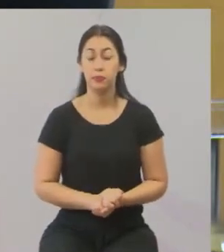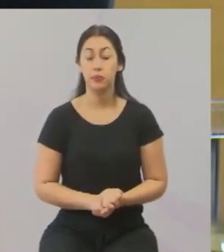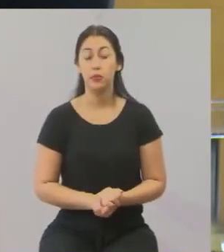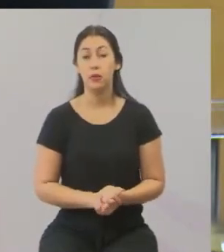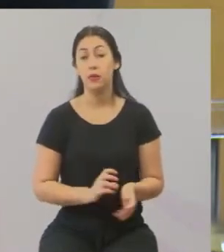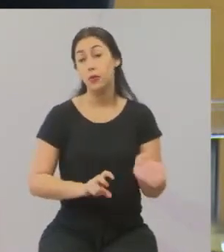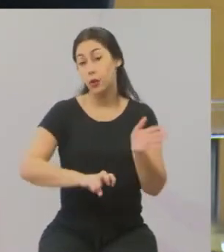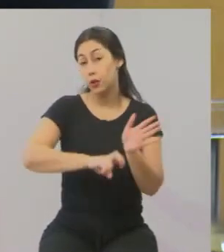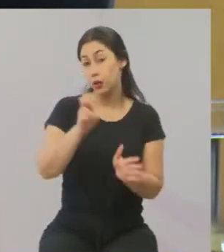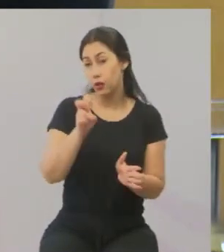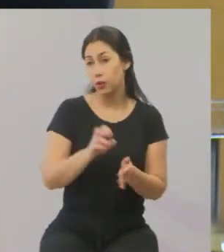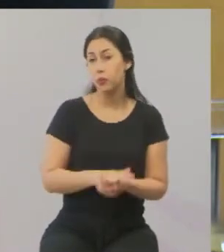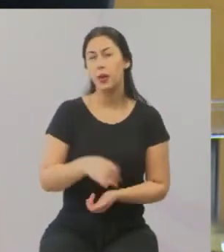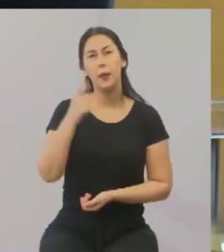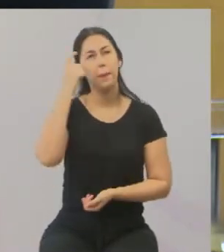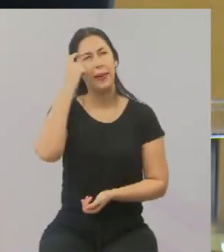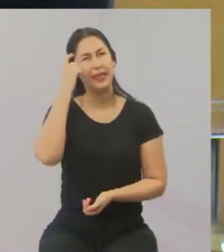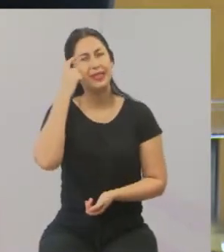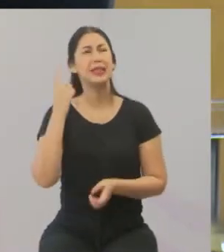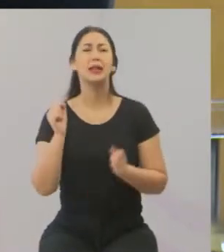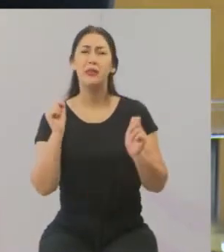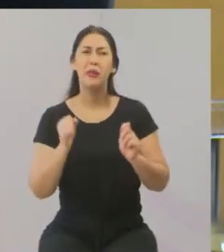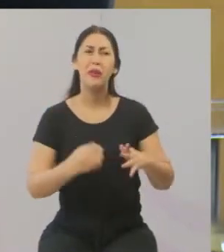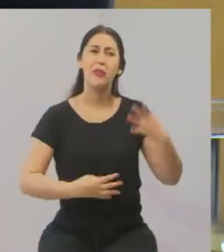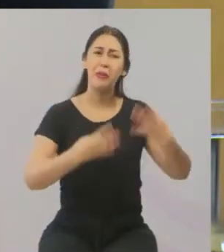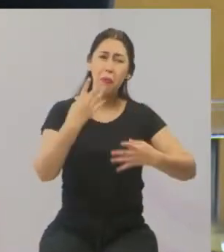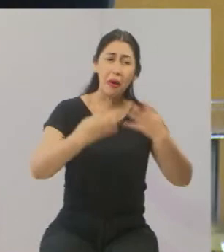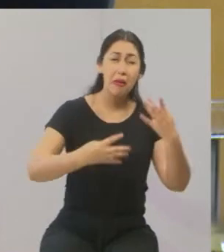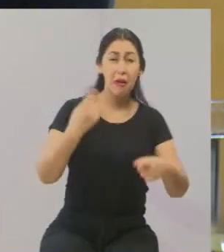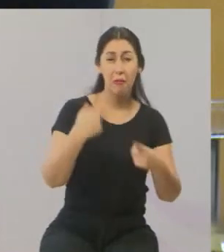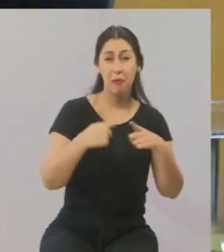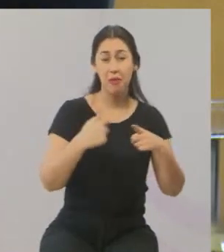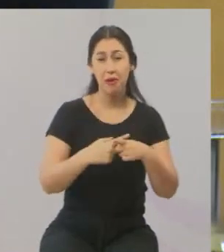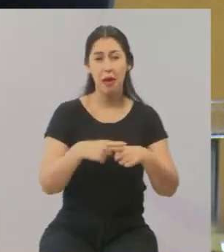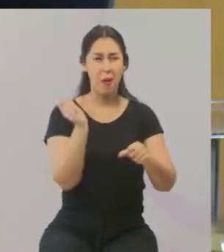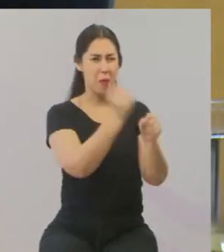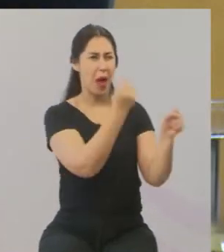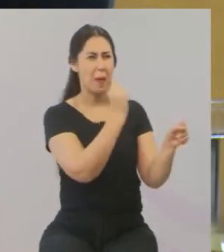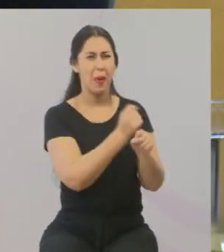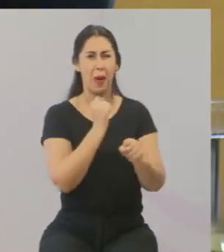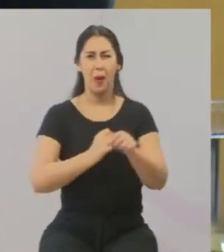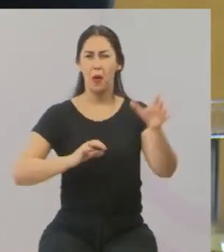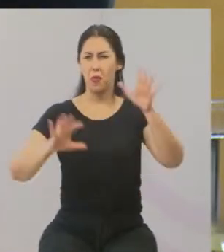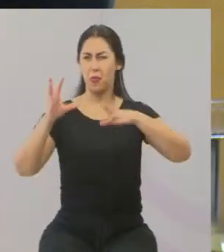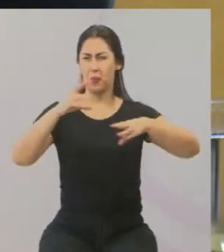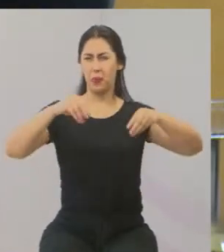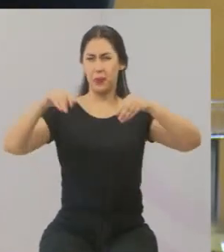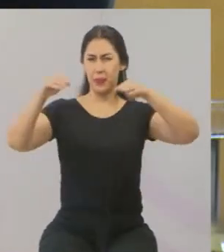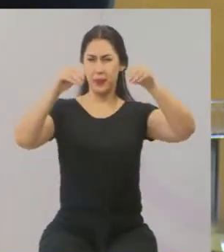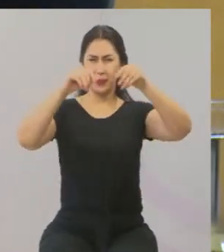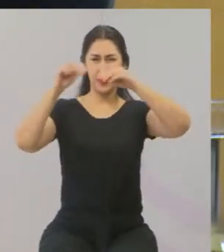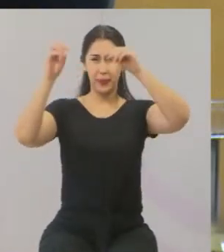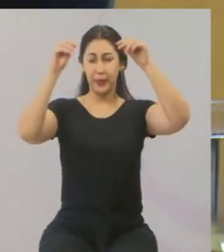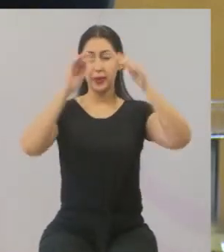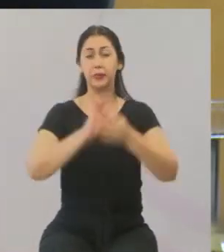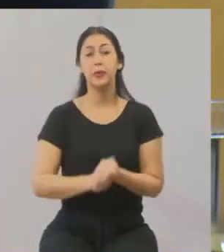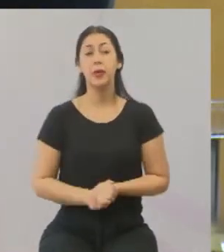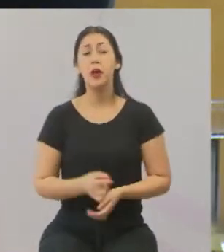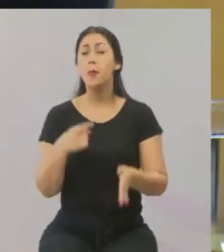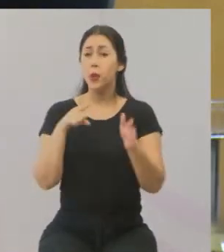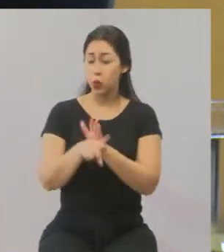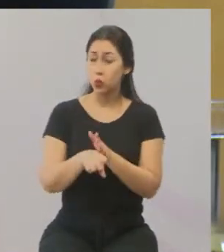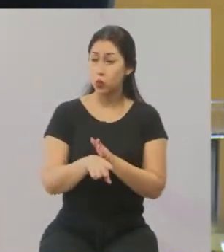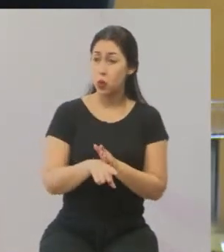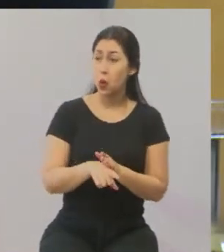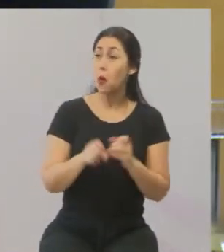e nos malefícios da poeira gerada por essas obras, qual a dificuldade e a possibilidade de um caminhão irrigar as ruas 2